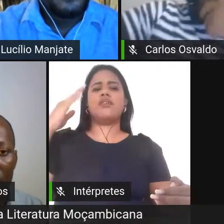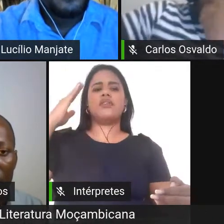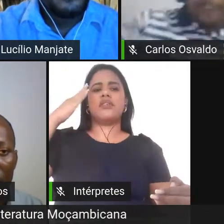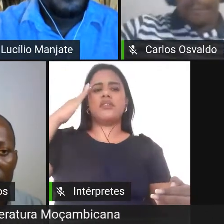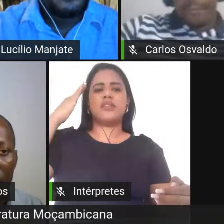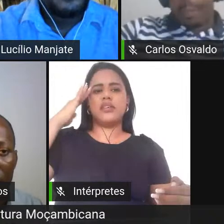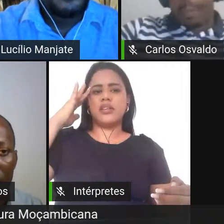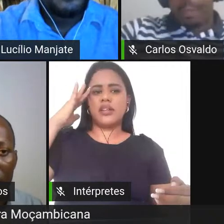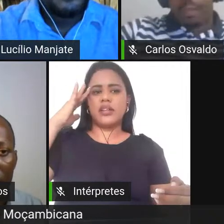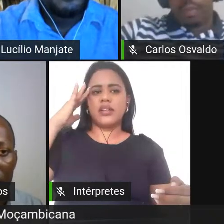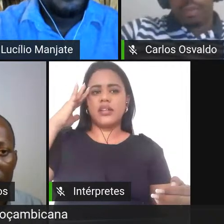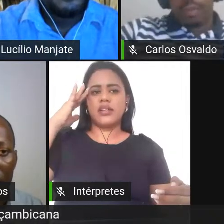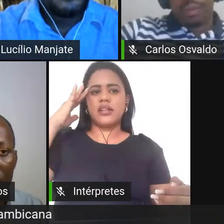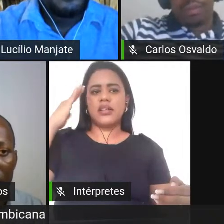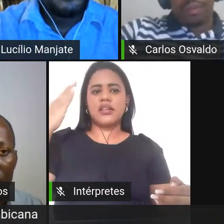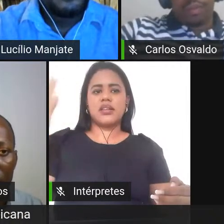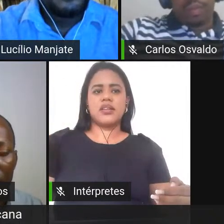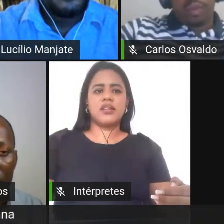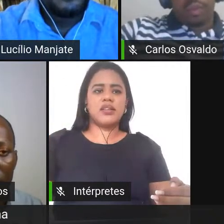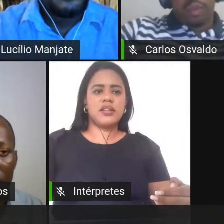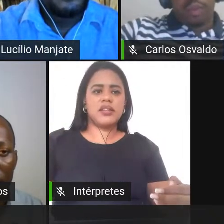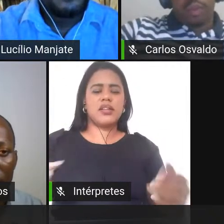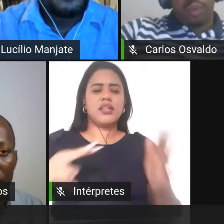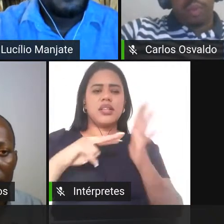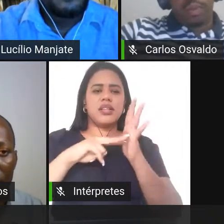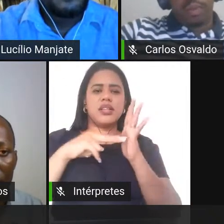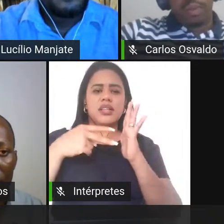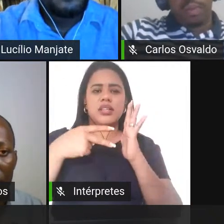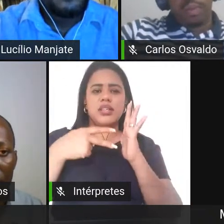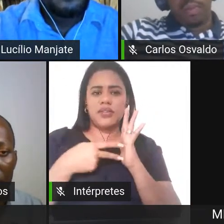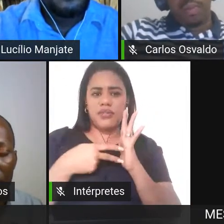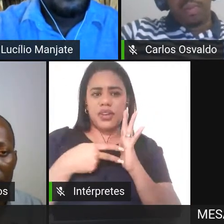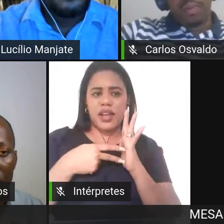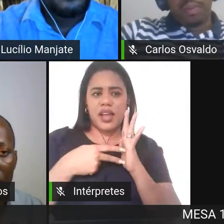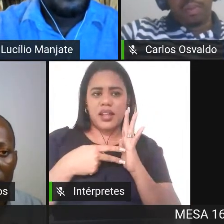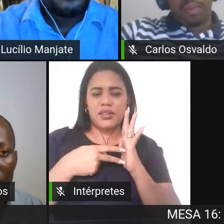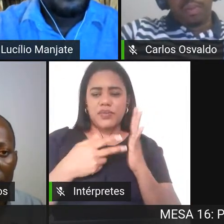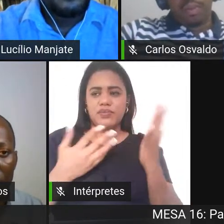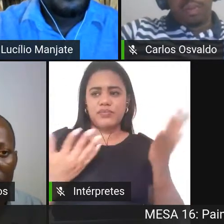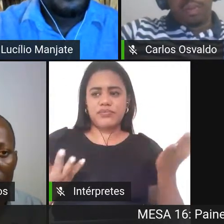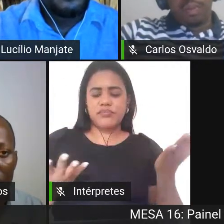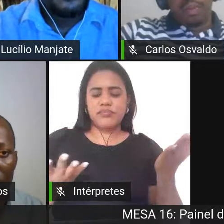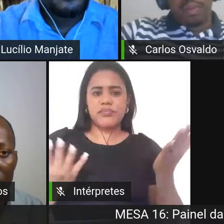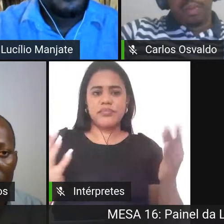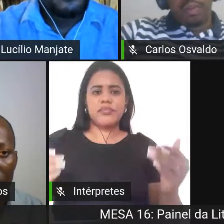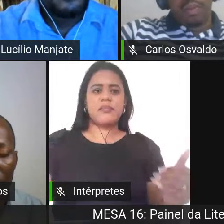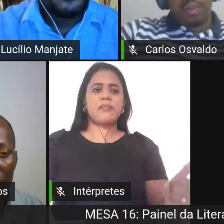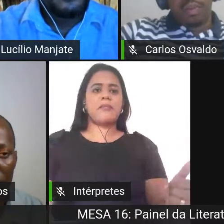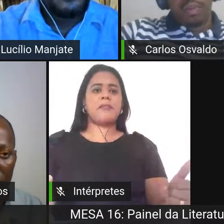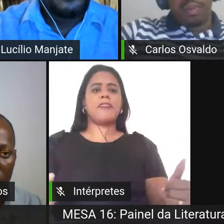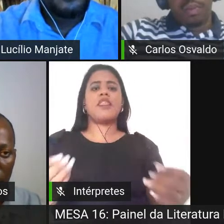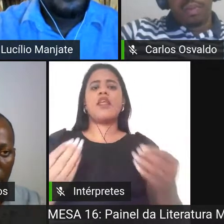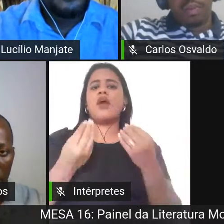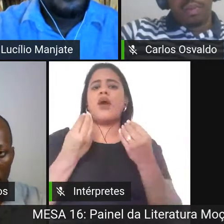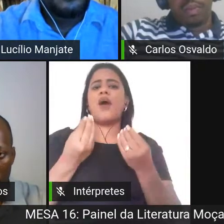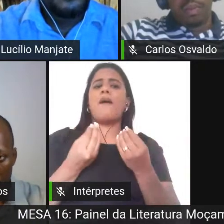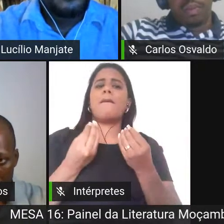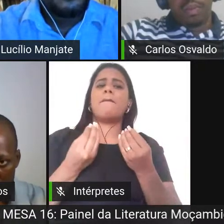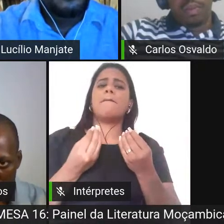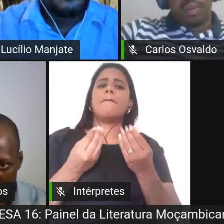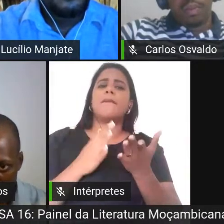dar significado a, né? Então, como é que a minha obra traduz o cenário atual em